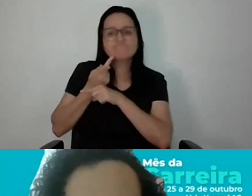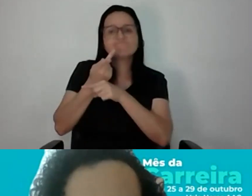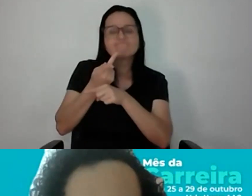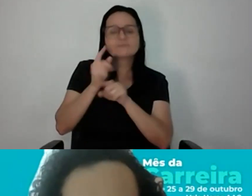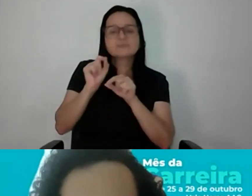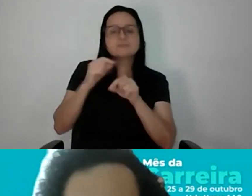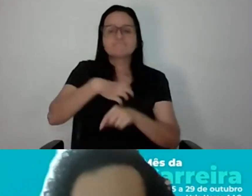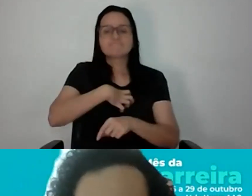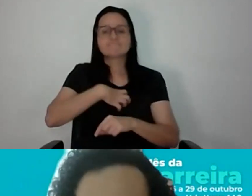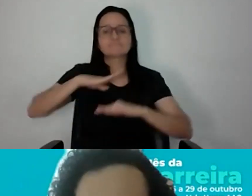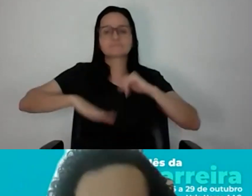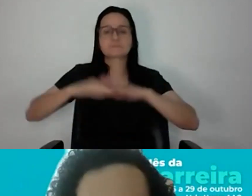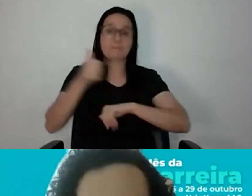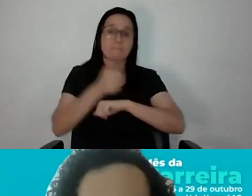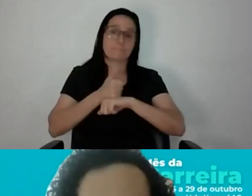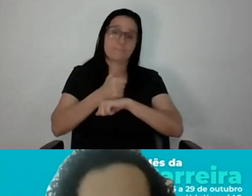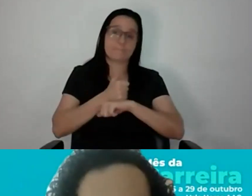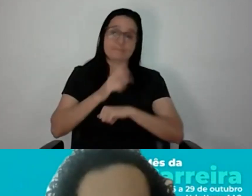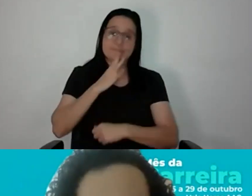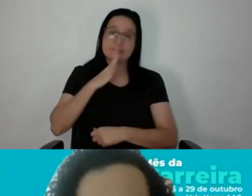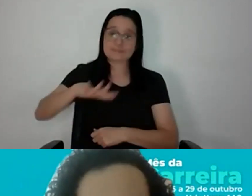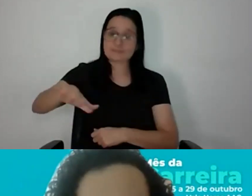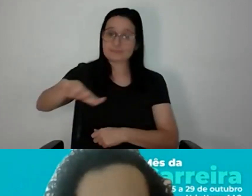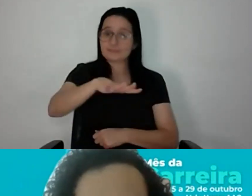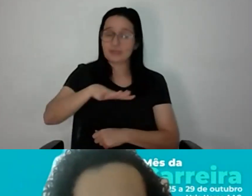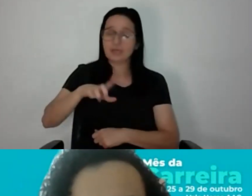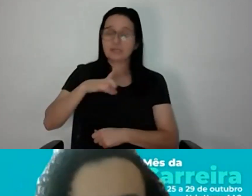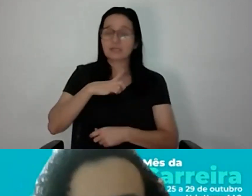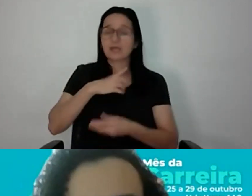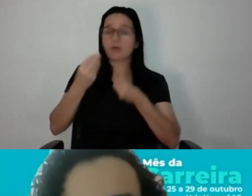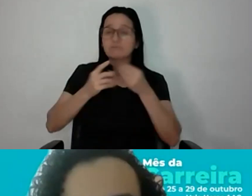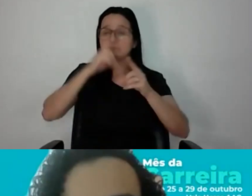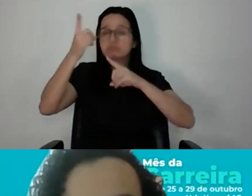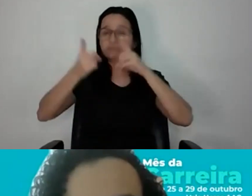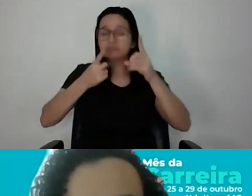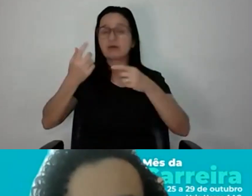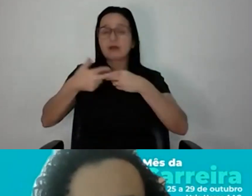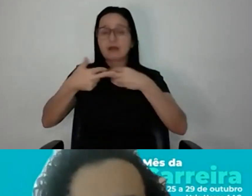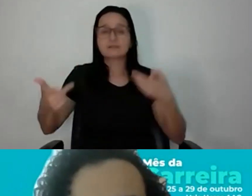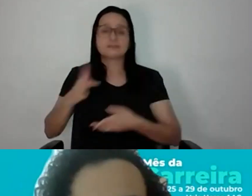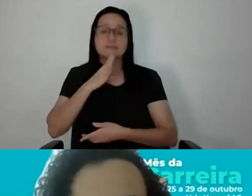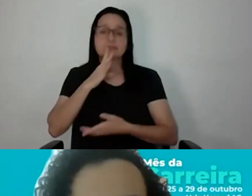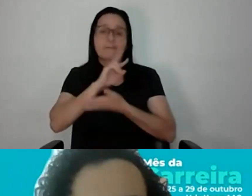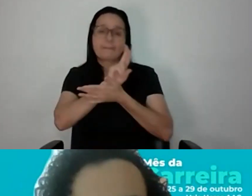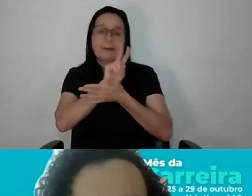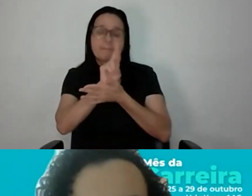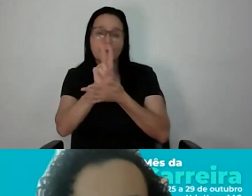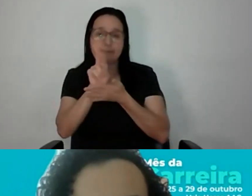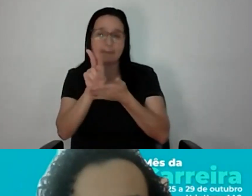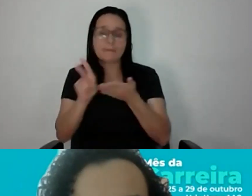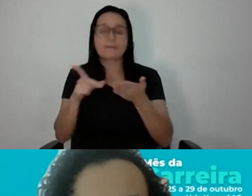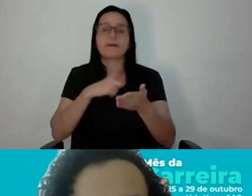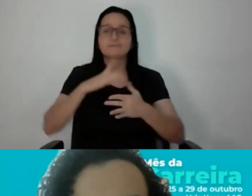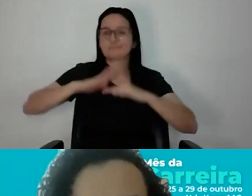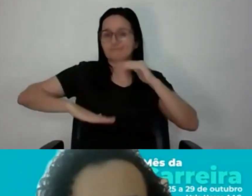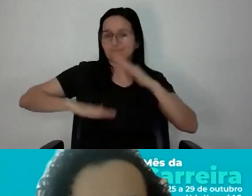o conhecimento de vocês. Se vocês têm uma ideia de negócio de inteligência artificial, tentem colocar em prática. Se vocês querem entender